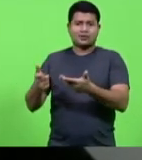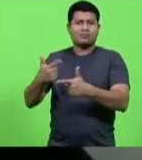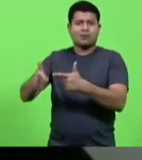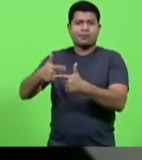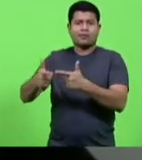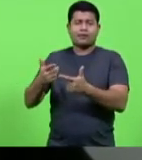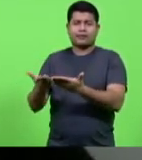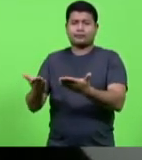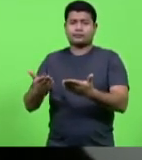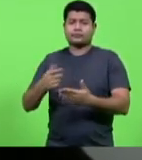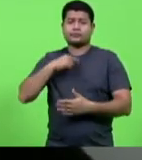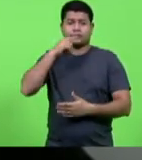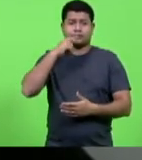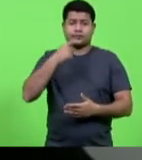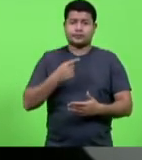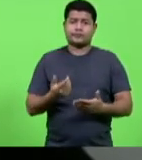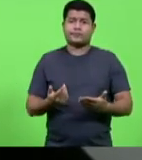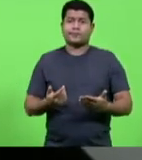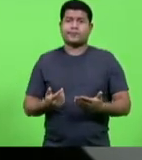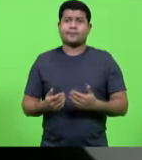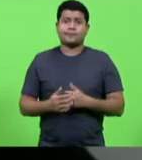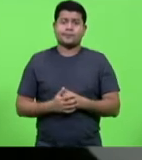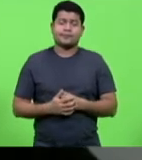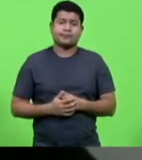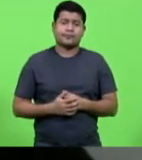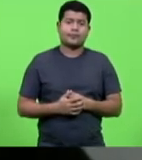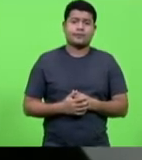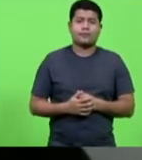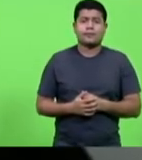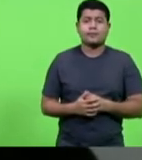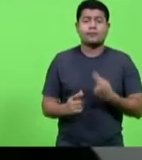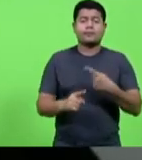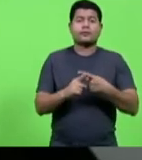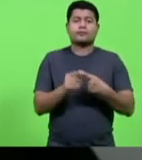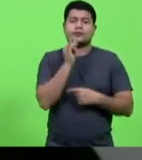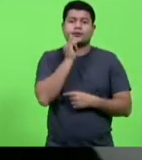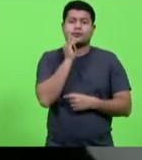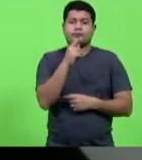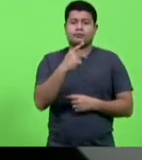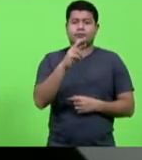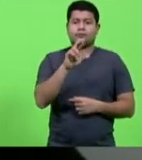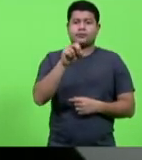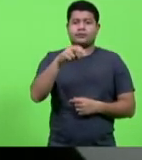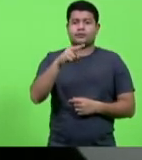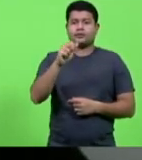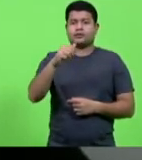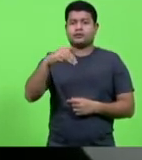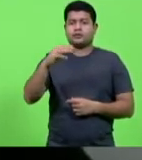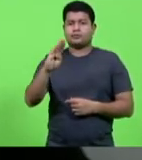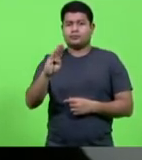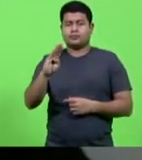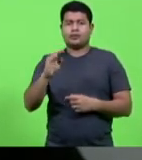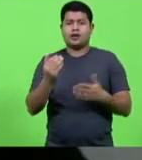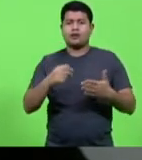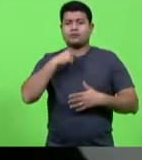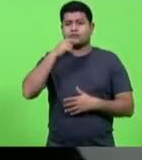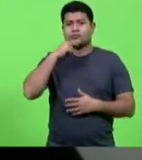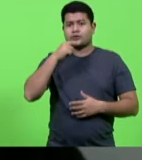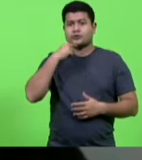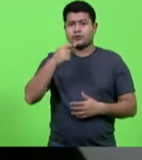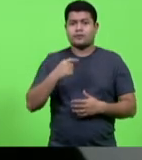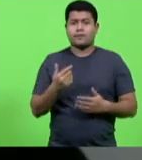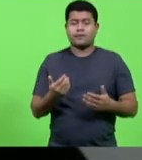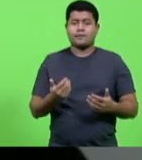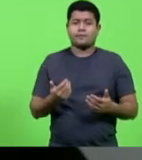mil reais, que ele também não conseguiu pegar pelo Pronamp, porque o Pronamp chegou e não beneficiou uma grande maioria.